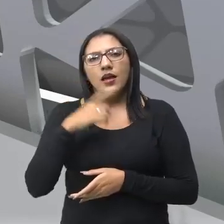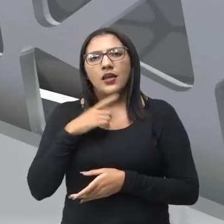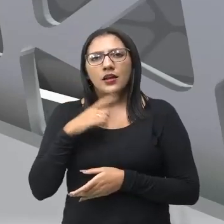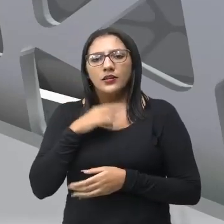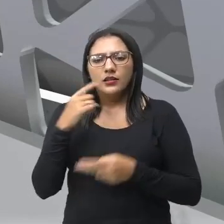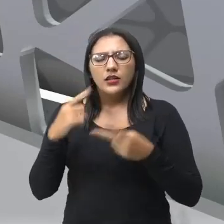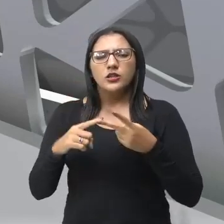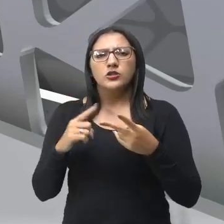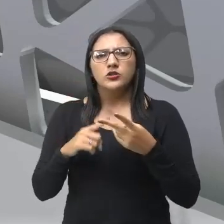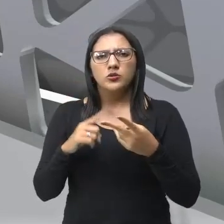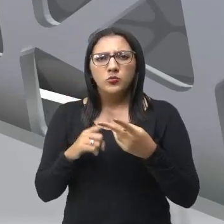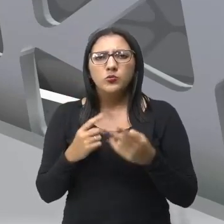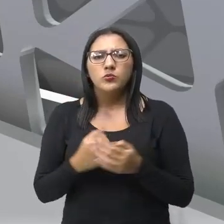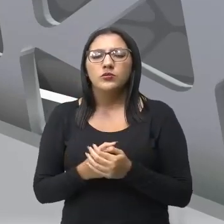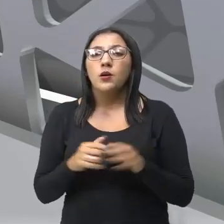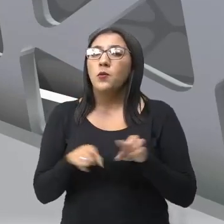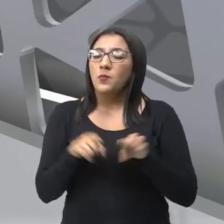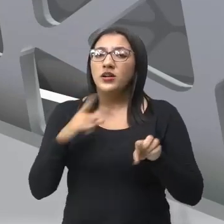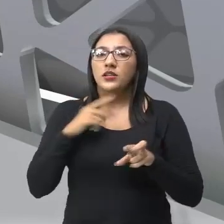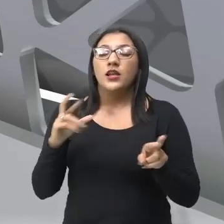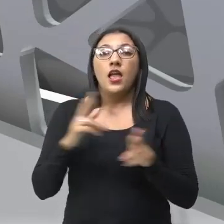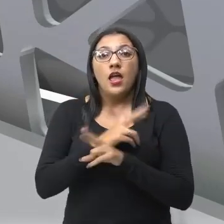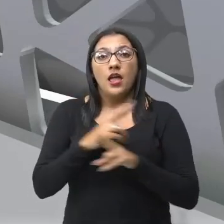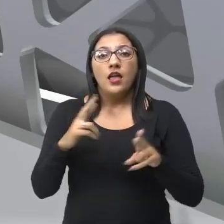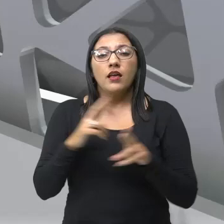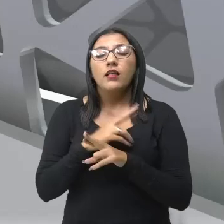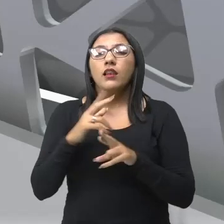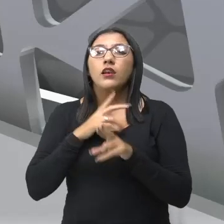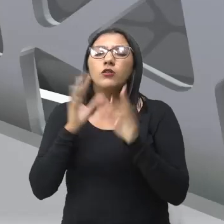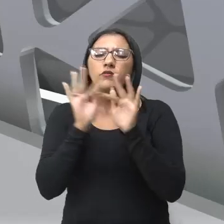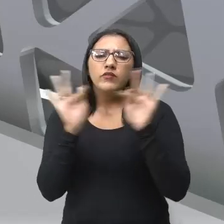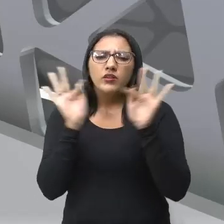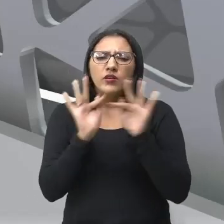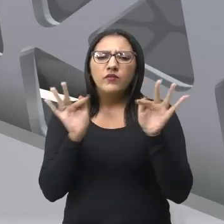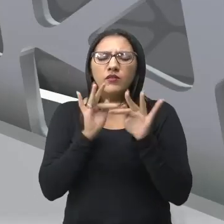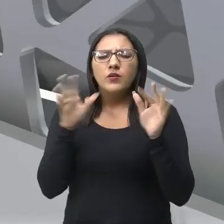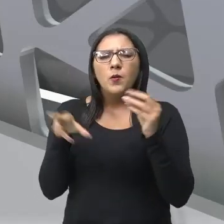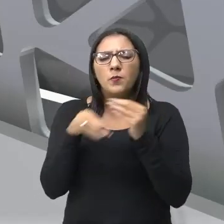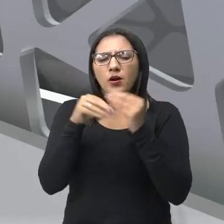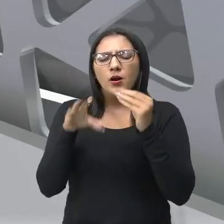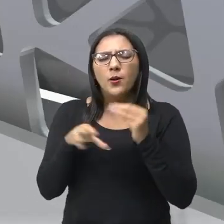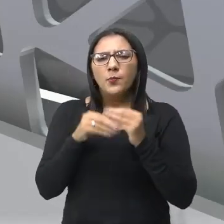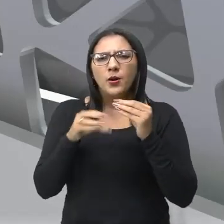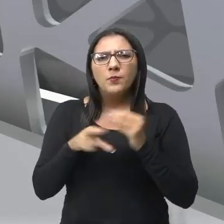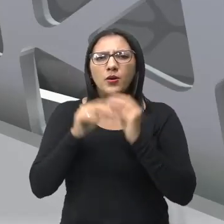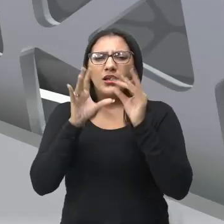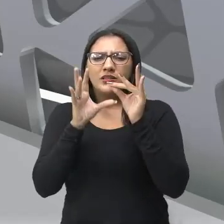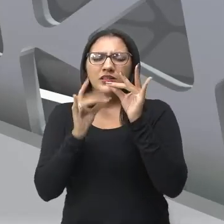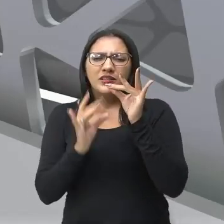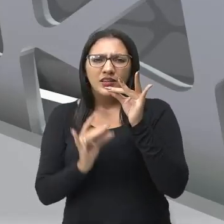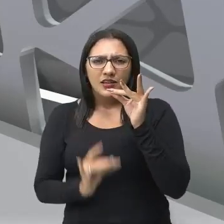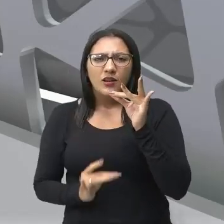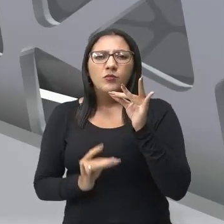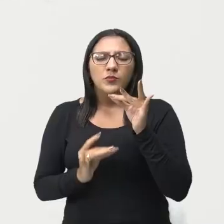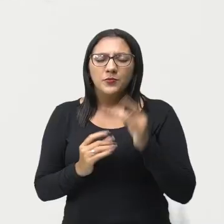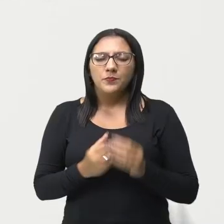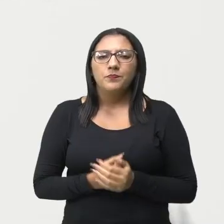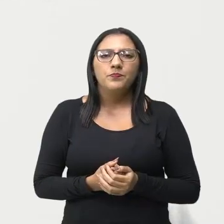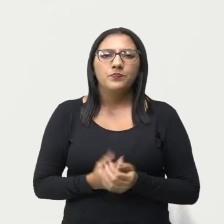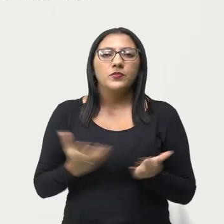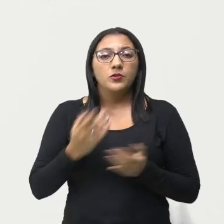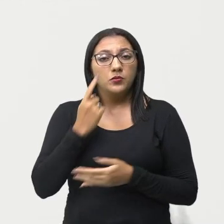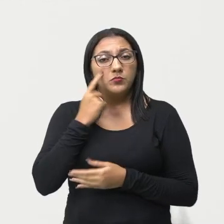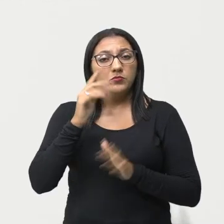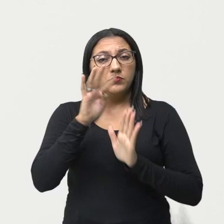que ajudam a complementar, a trazer mais especificações sobre a ideia principal. Então, vamos ao